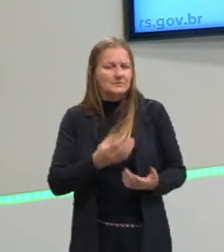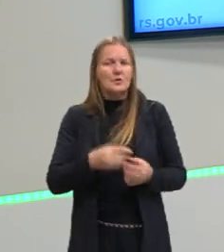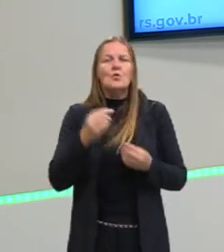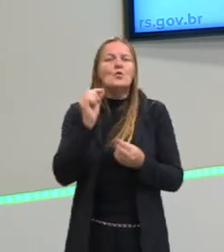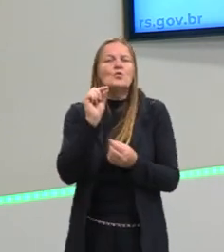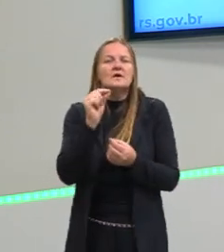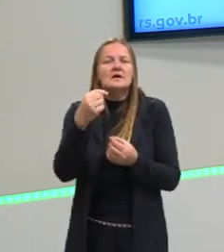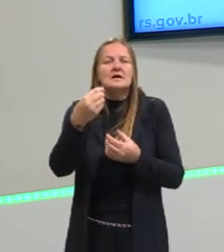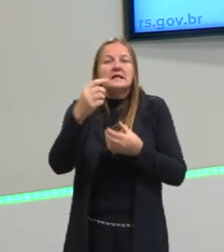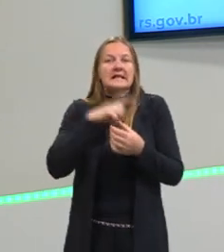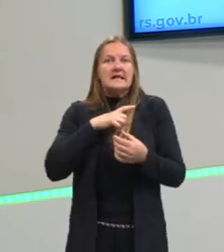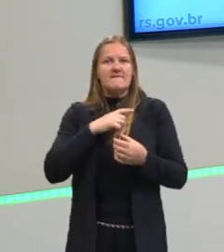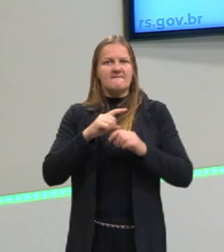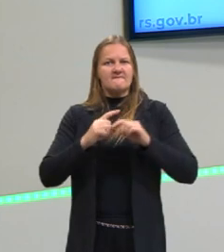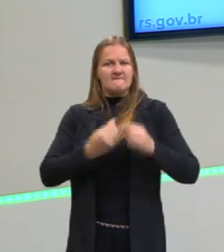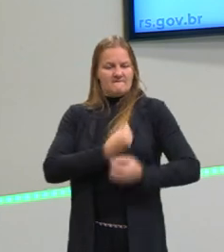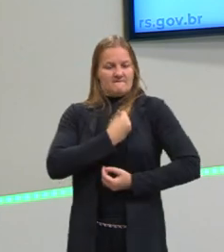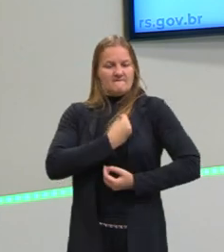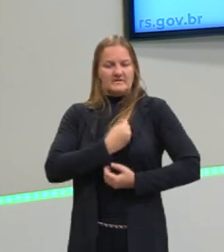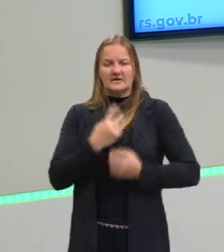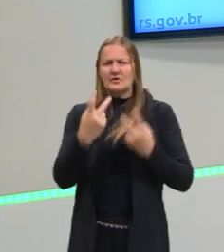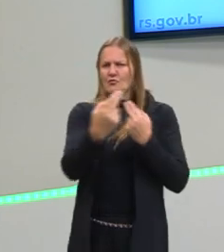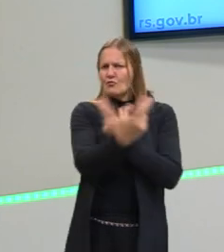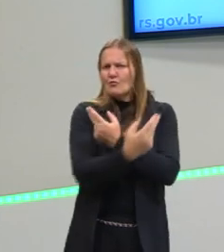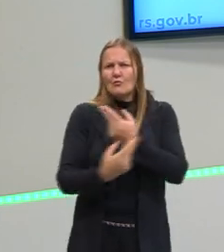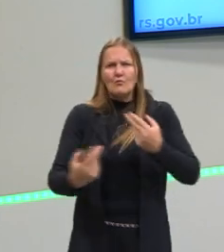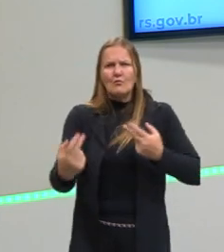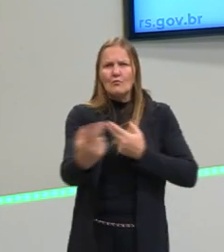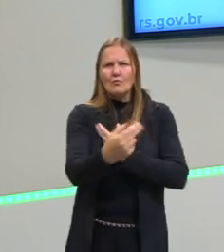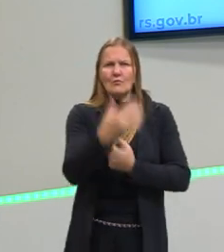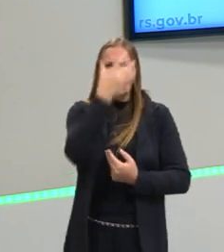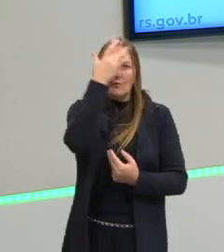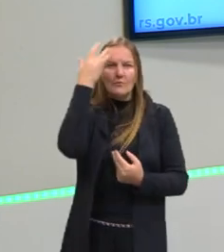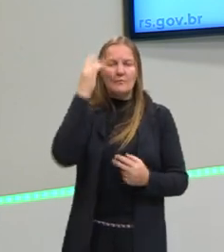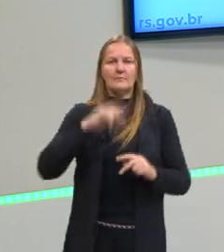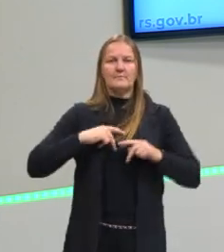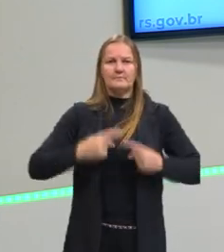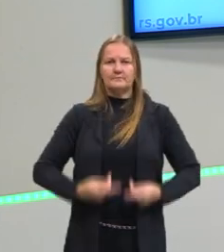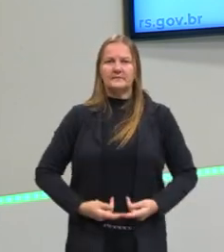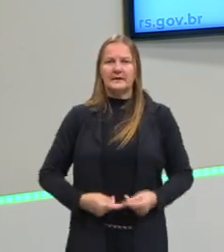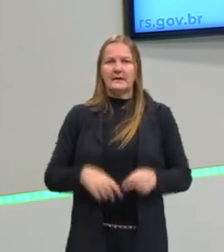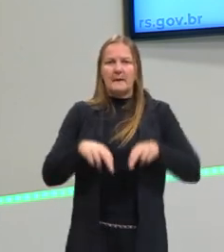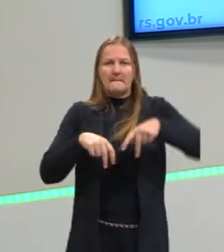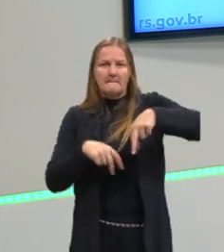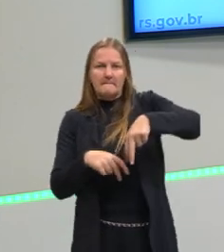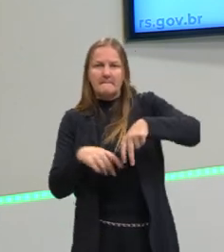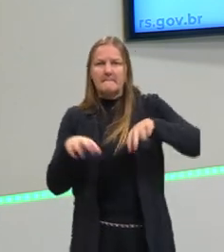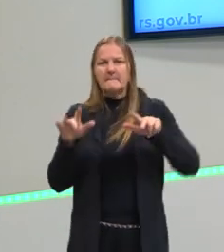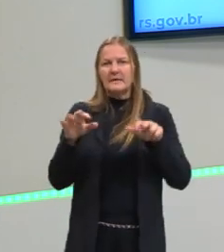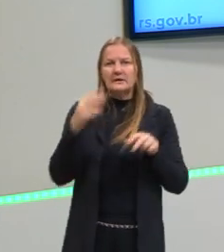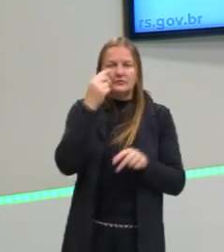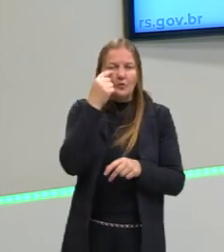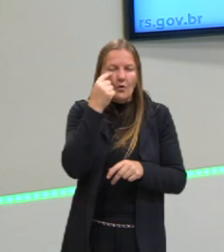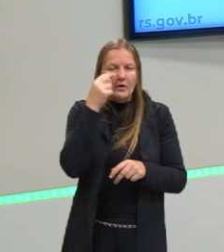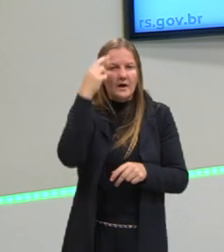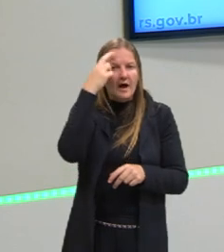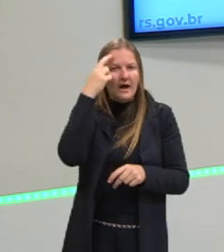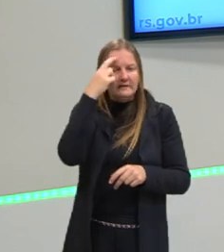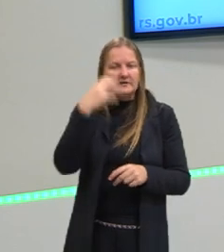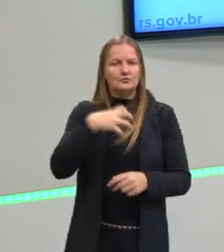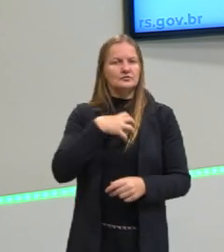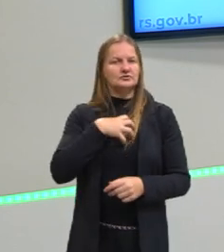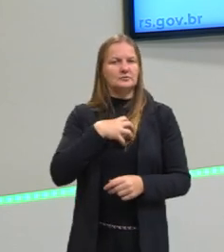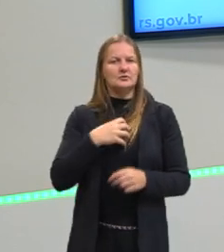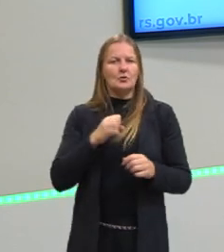essência do ser humano que que nós temos em comum todos os seres humanos braços pernas e olhos razão